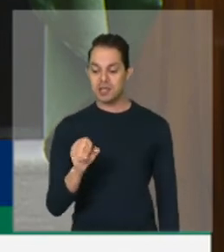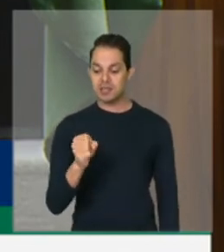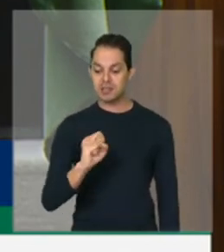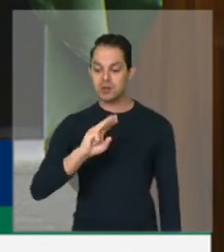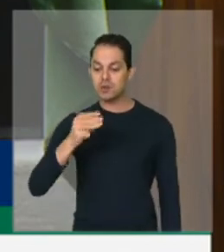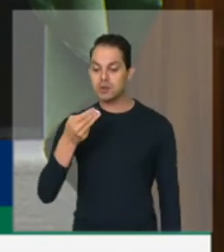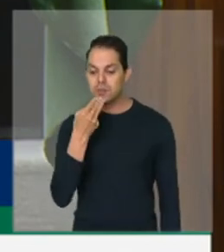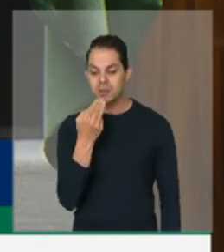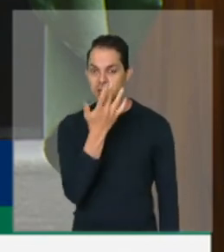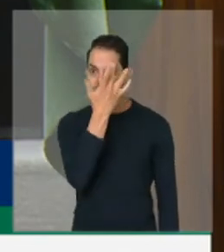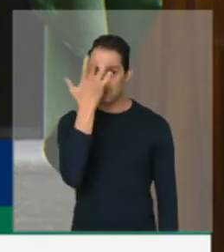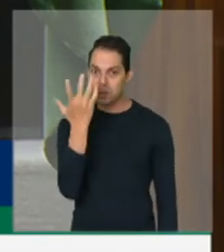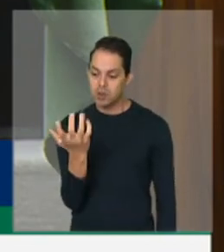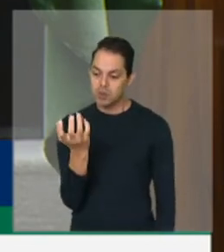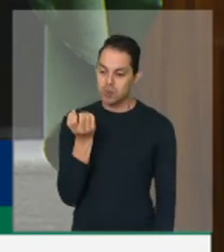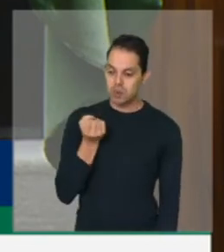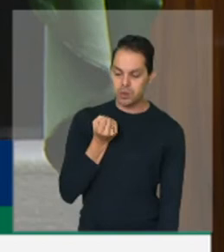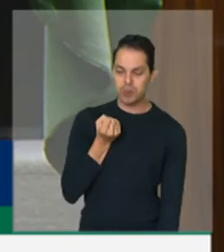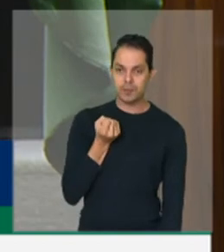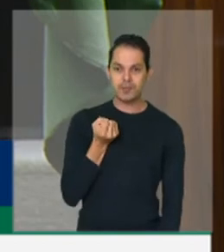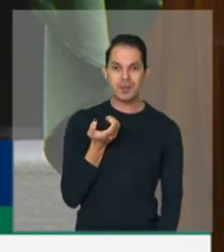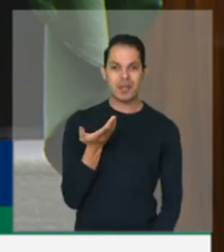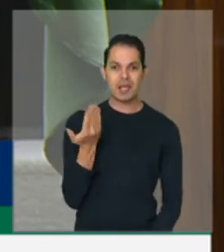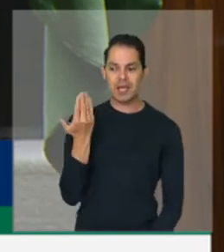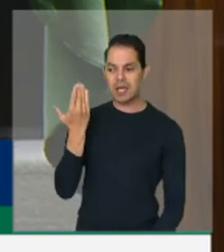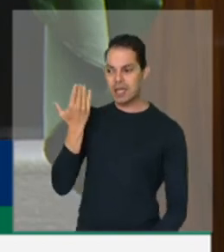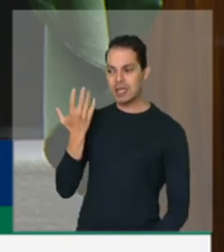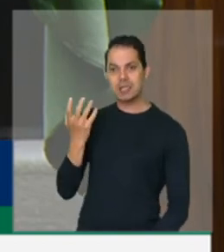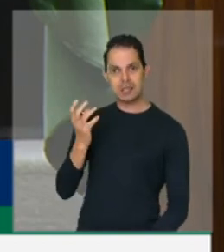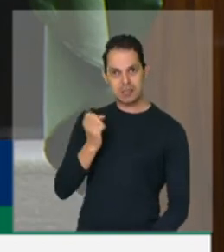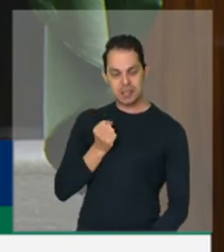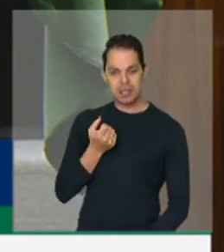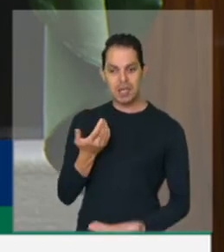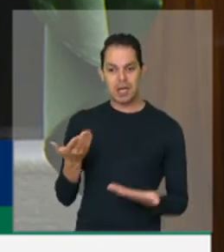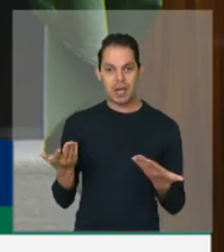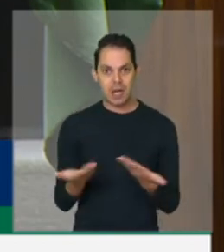de pessoas que recebiam o auxílio, tem